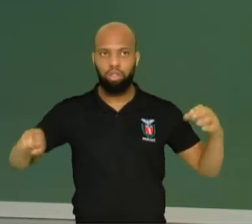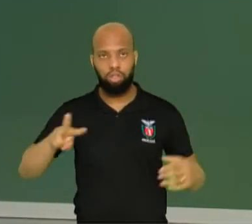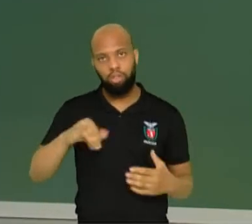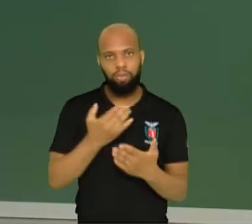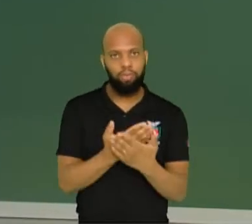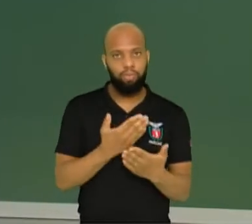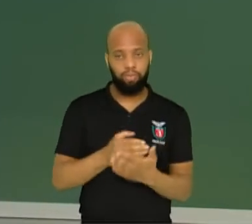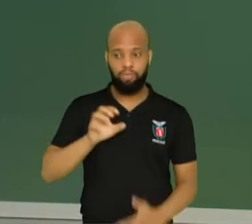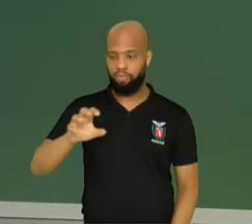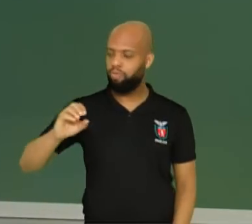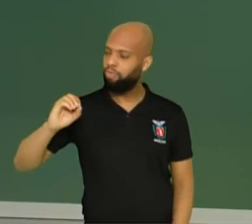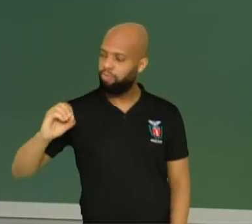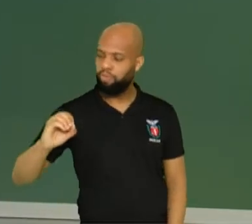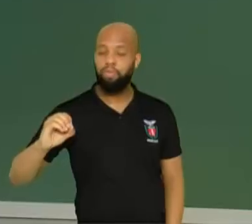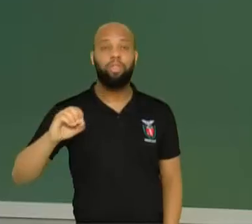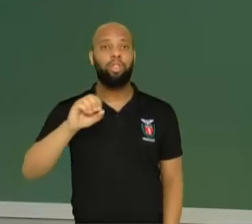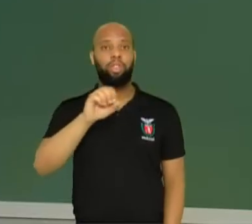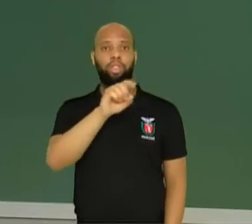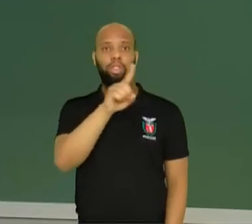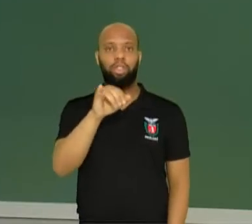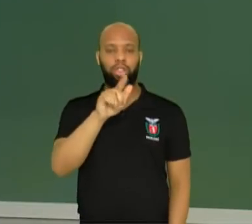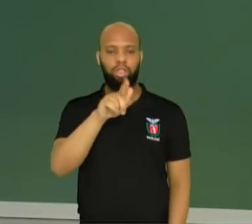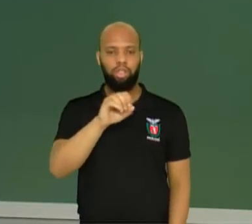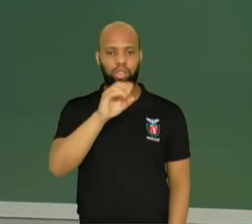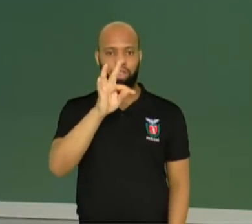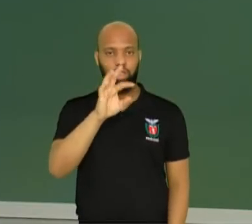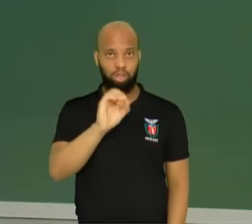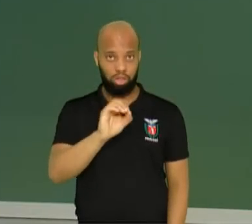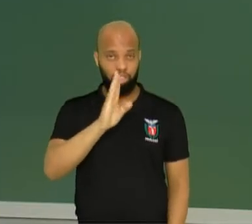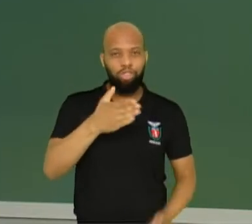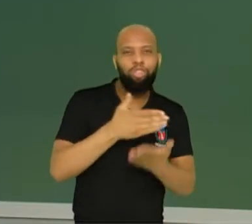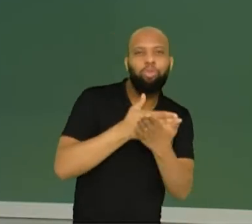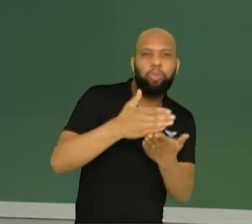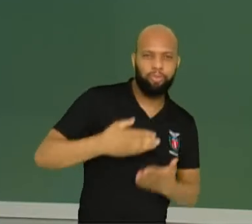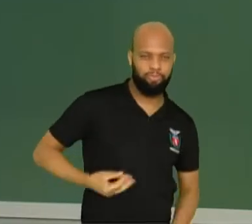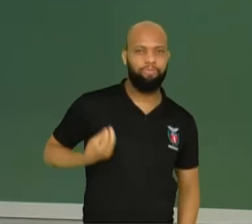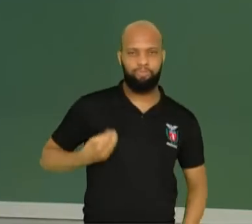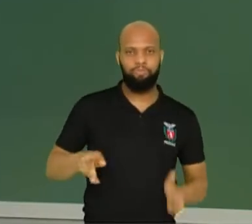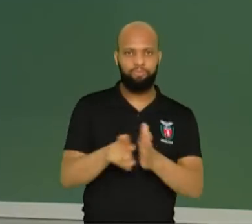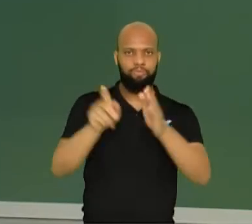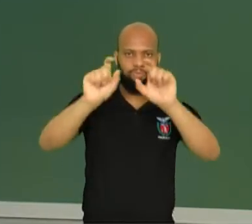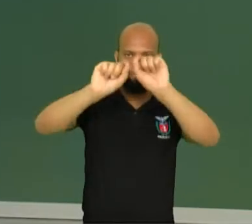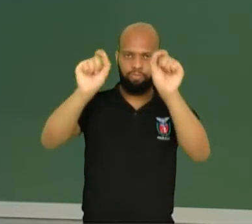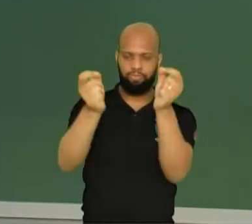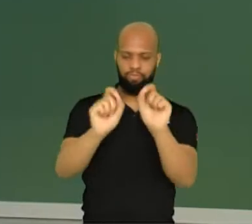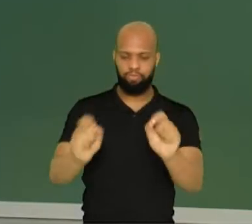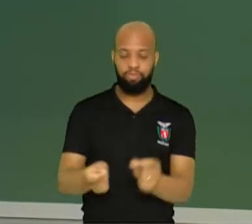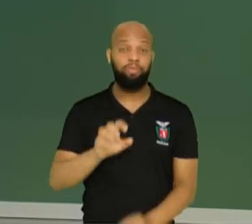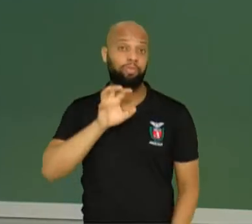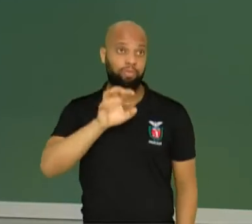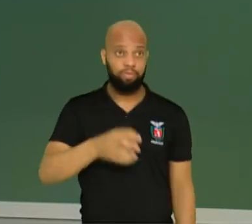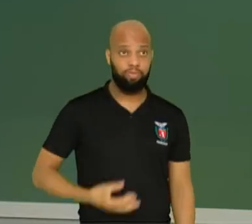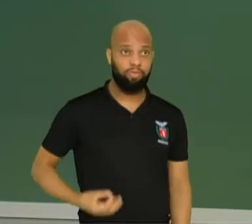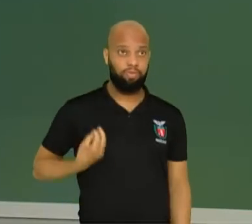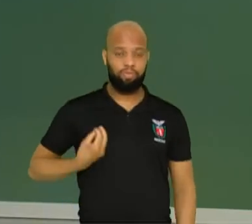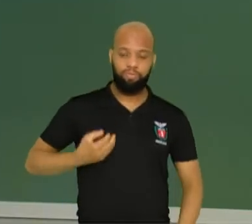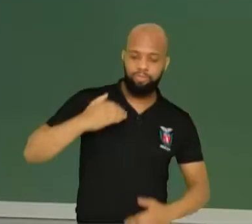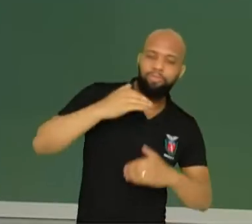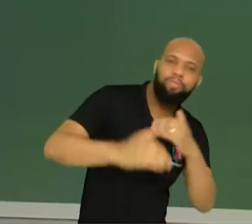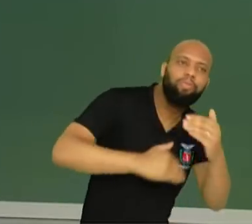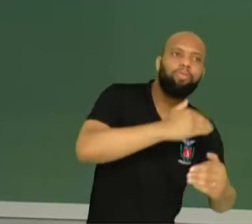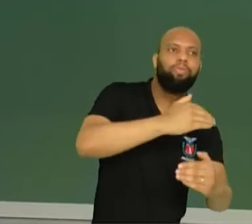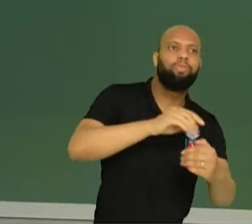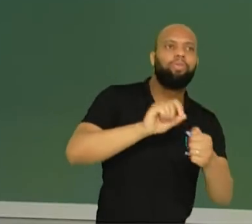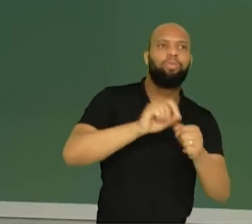de zigoto, que é quando já formou a fecundação e está ali o comecinho da vida do organismo. Esse zigoto se desenvolve